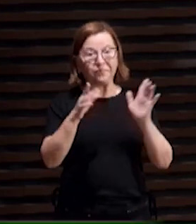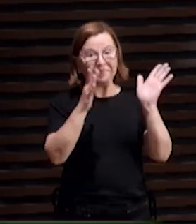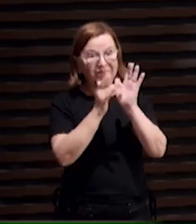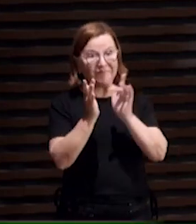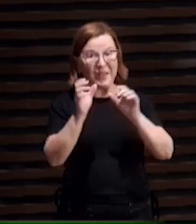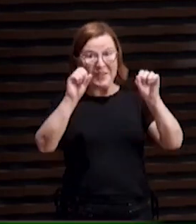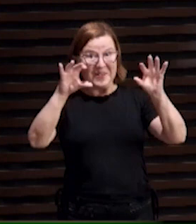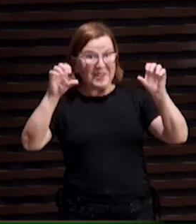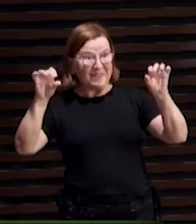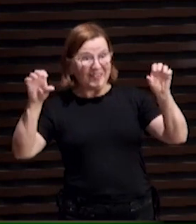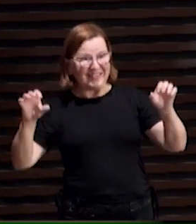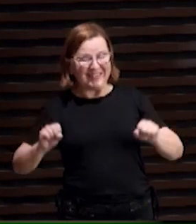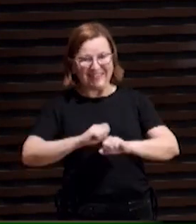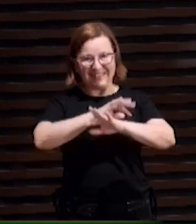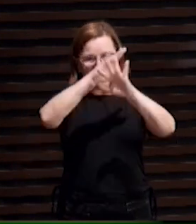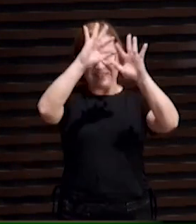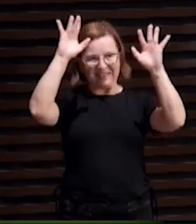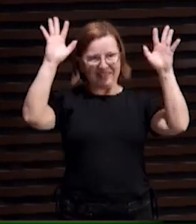da glória.